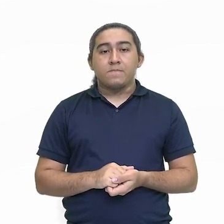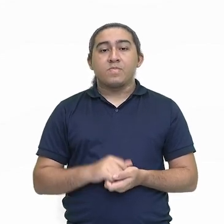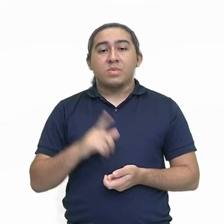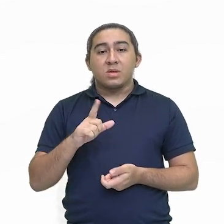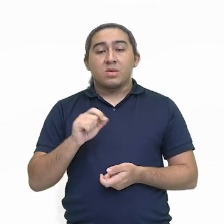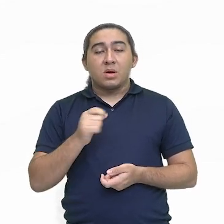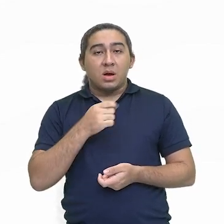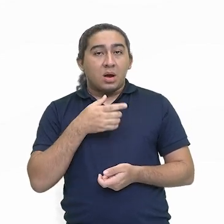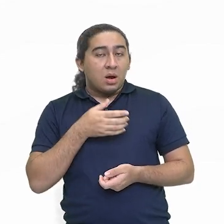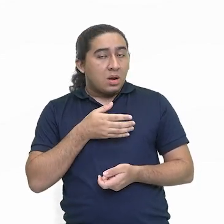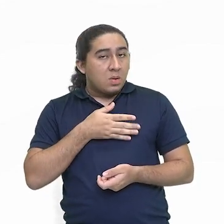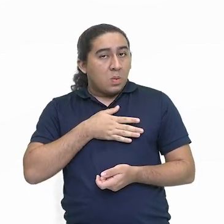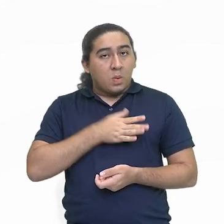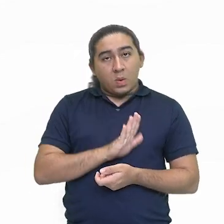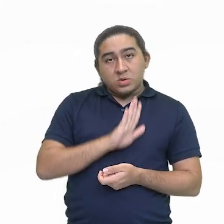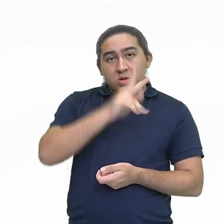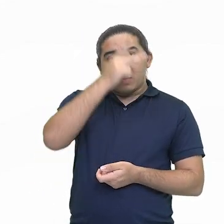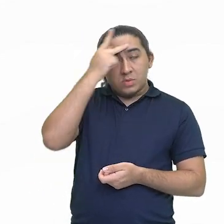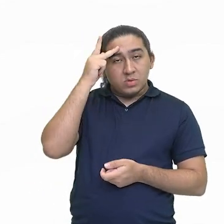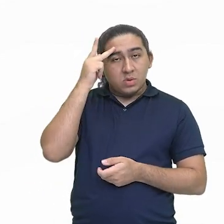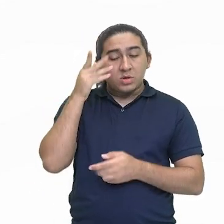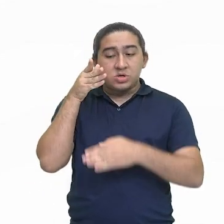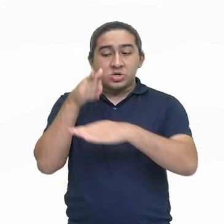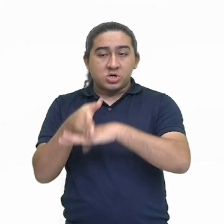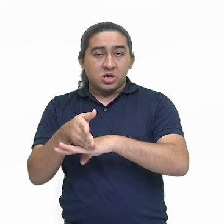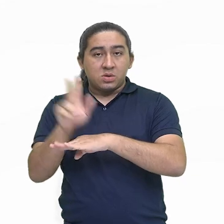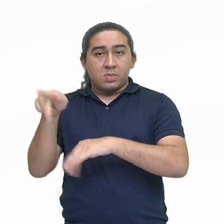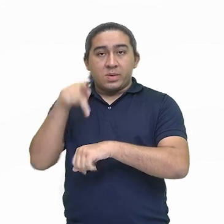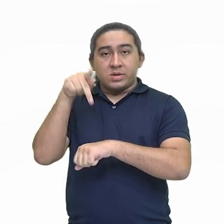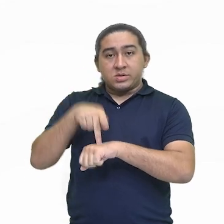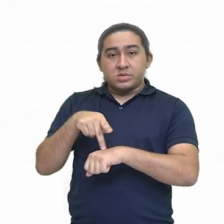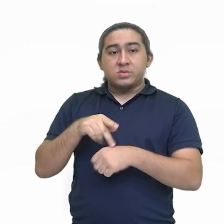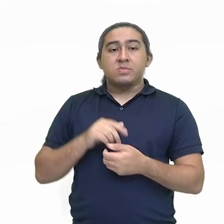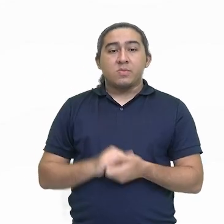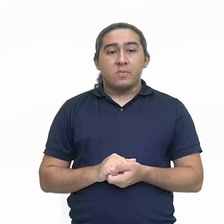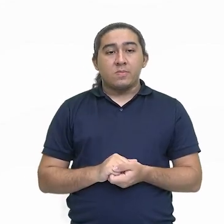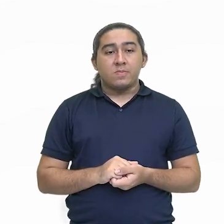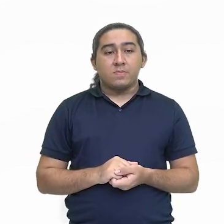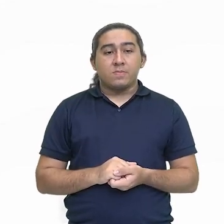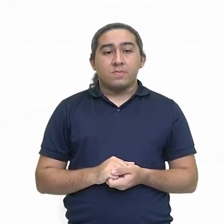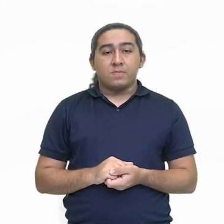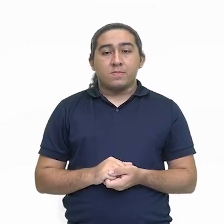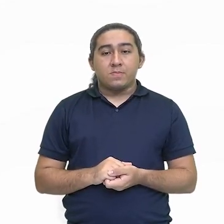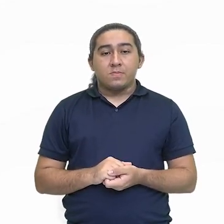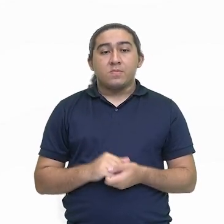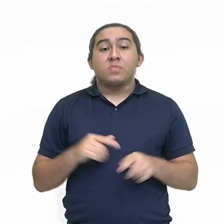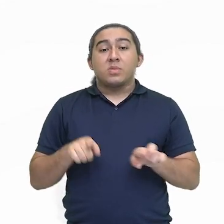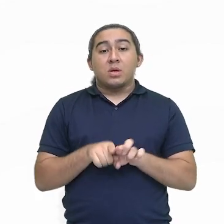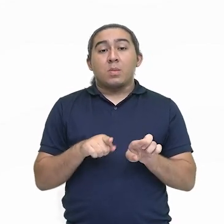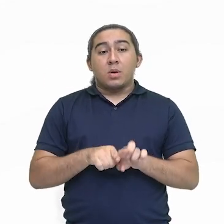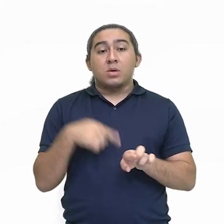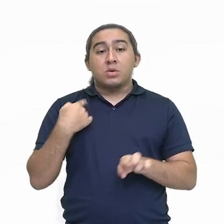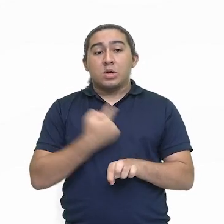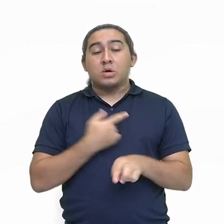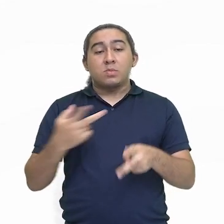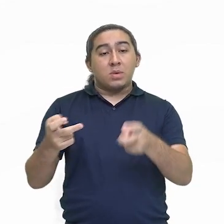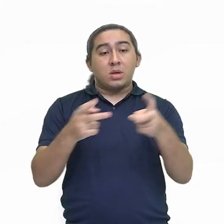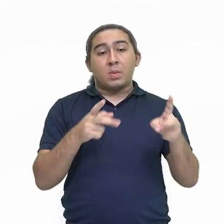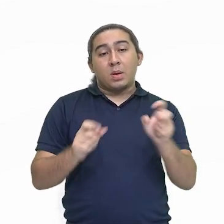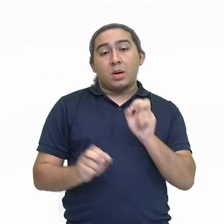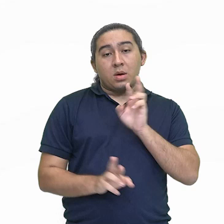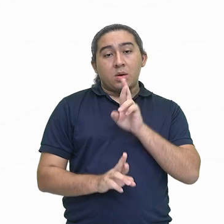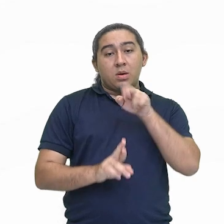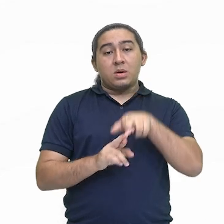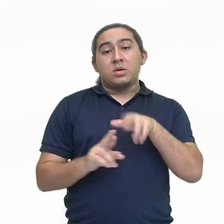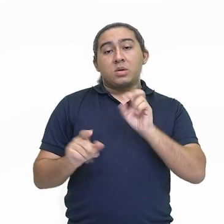entrando ali naquele país, né? Ou seja, nos países receptores. E aí a gente observa com relação